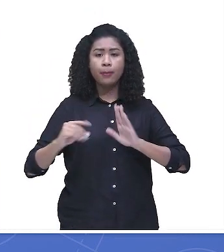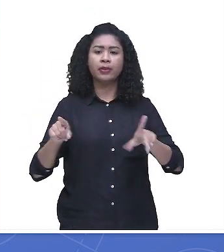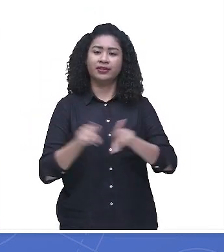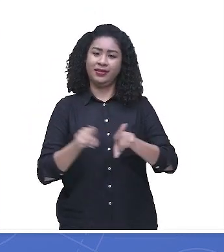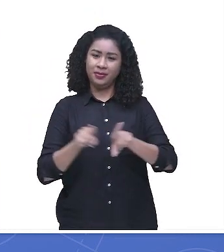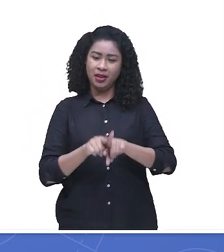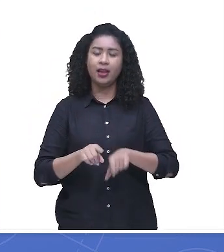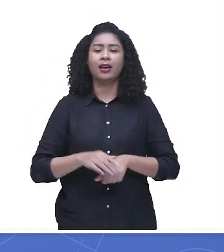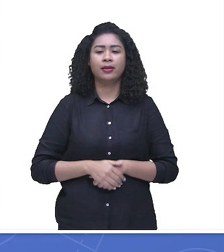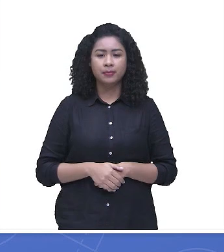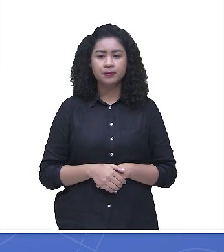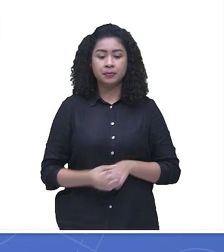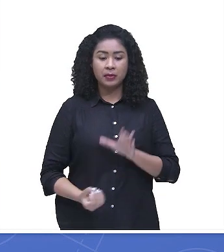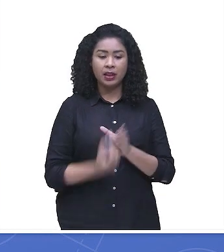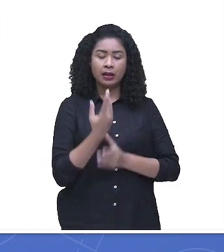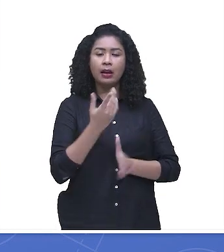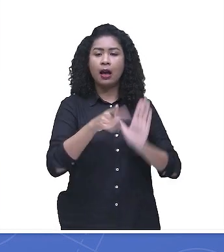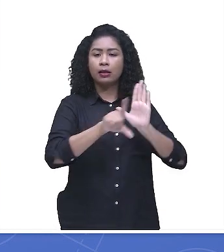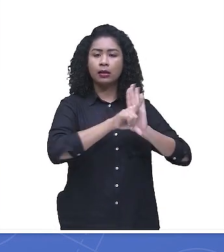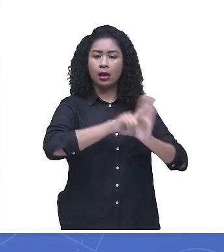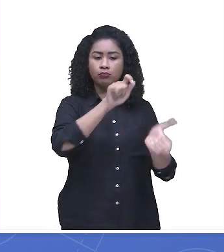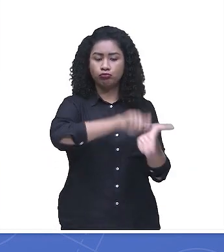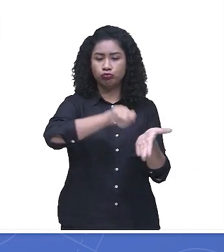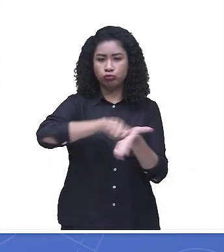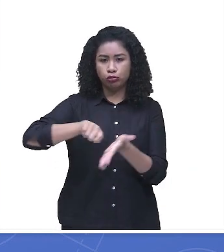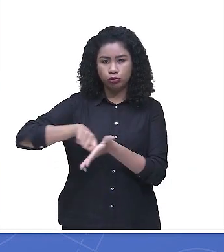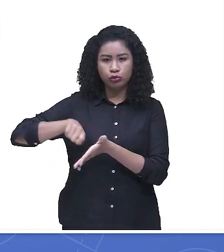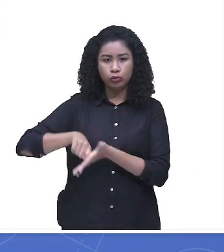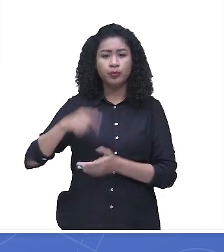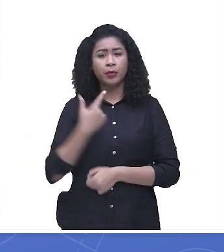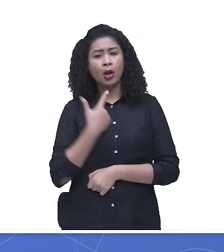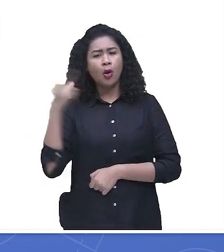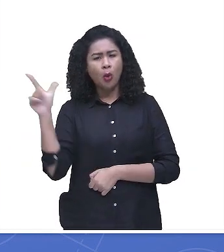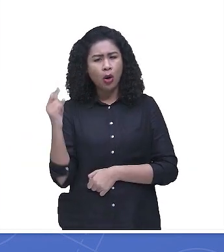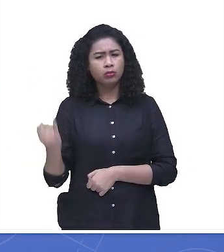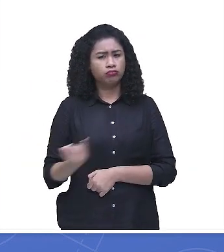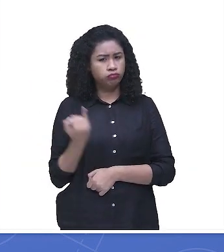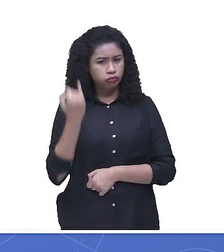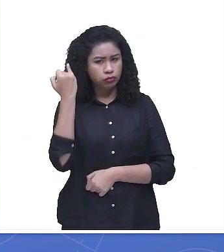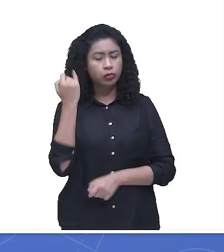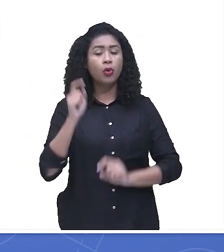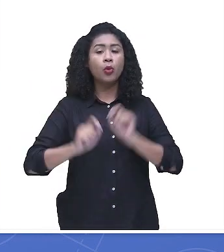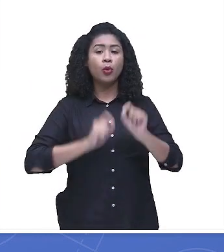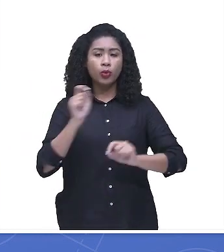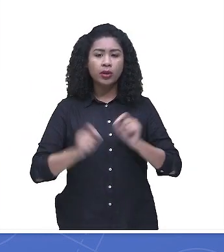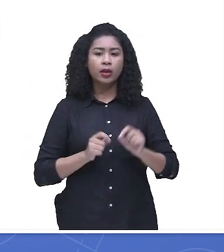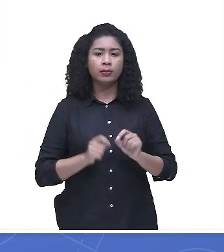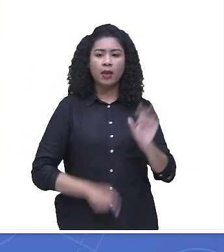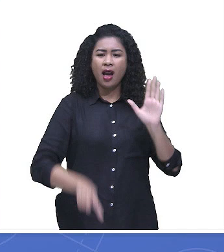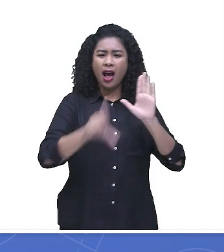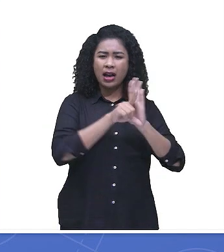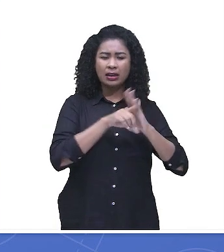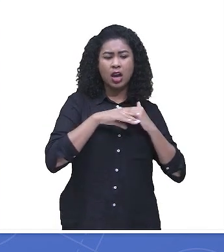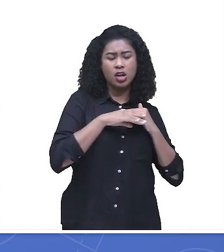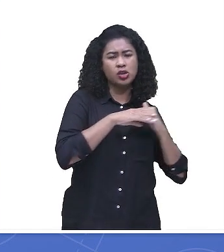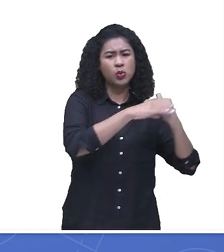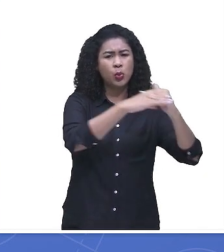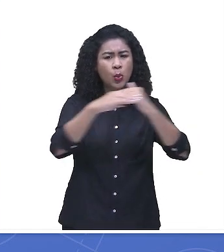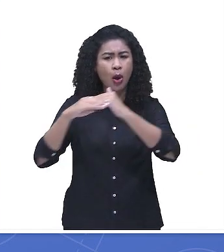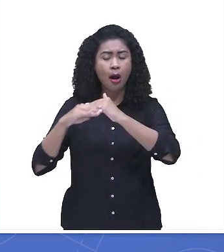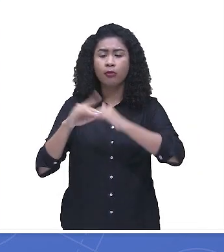coisa importante sobre o código de Hammurabi, como vocês devem lembrar, é que ele não era igual para todos, dependia muito da